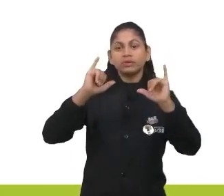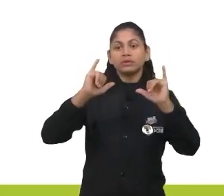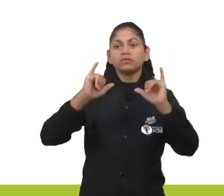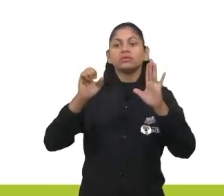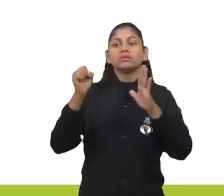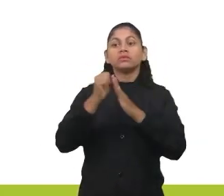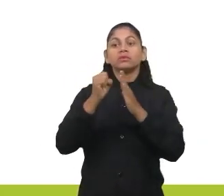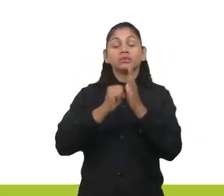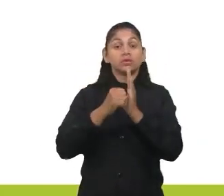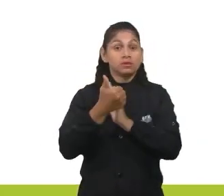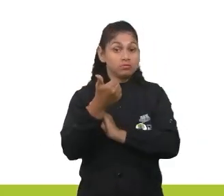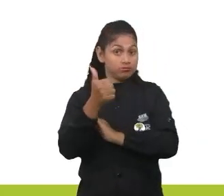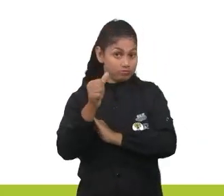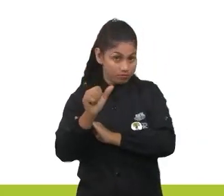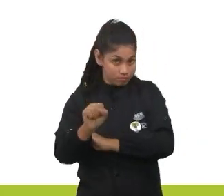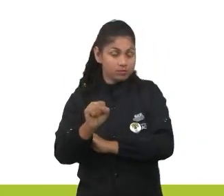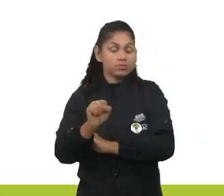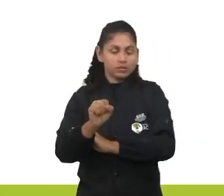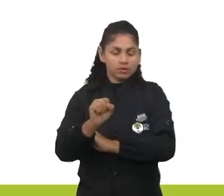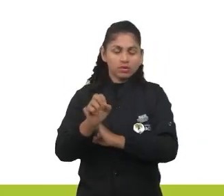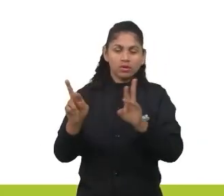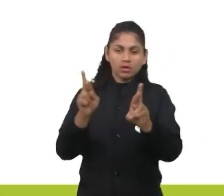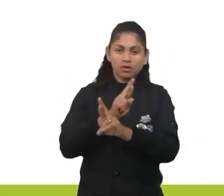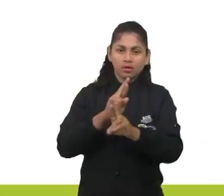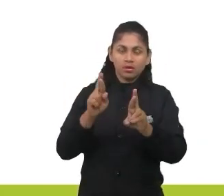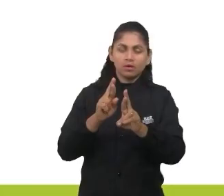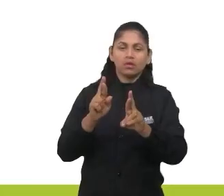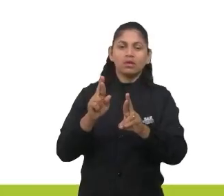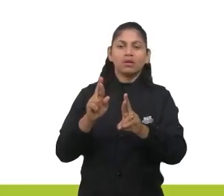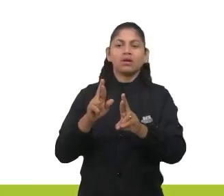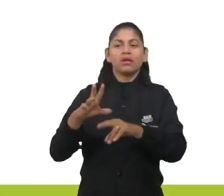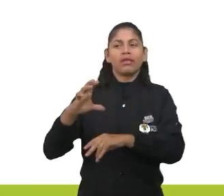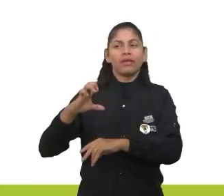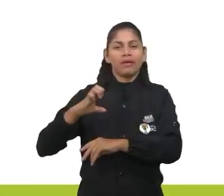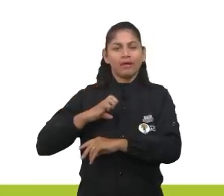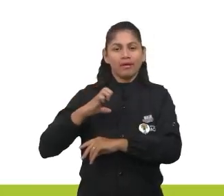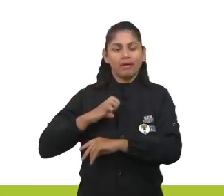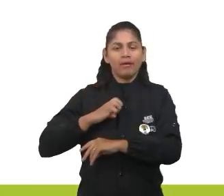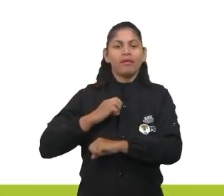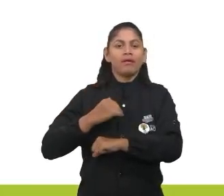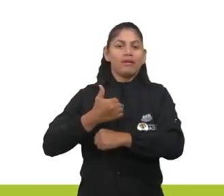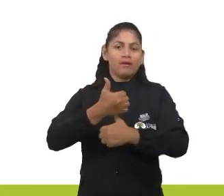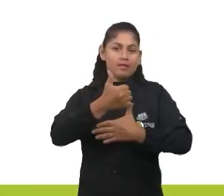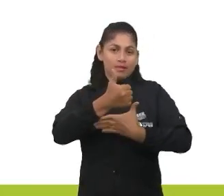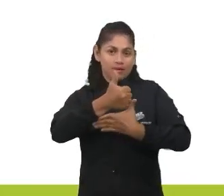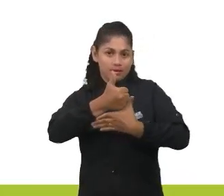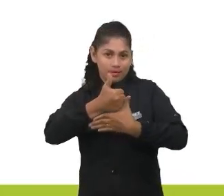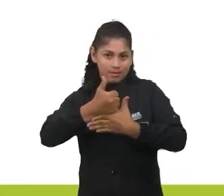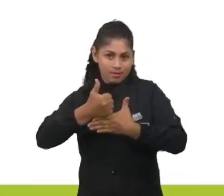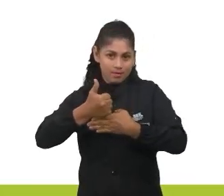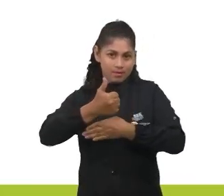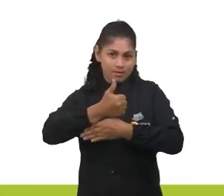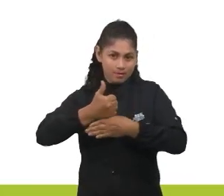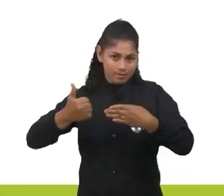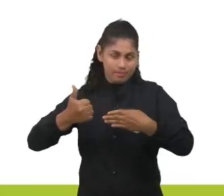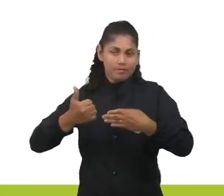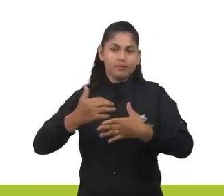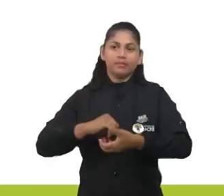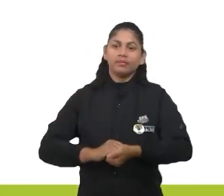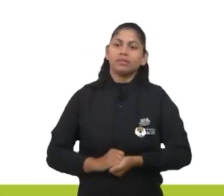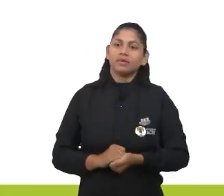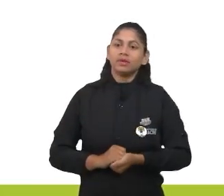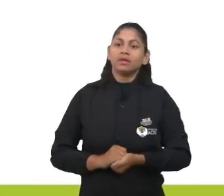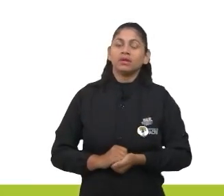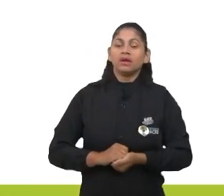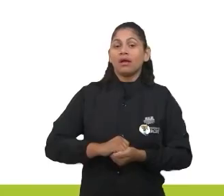das questões morais. Então, a resposta certa dessa nossa questão é que a ética do discurso em